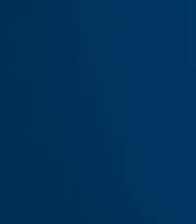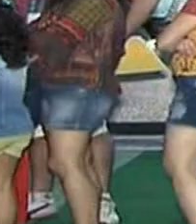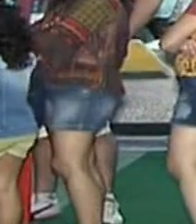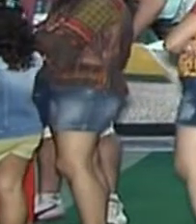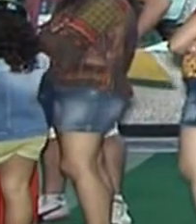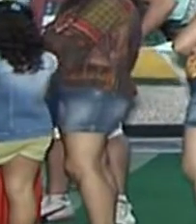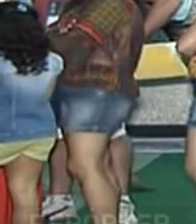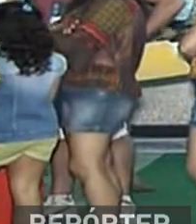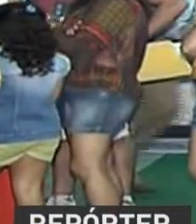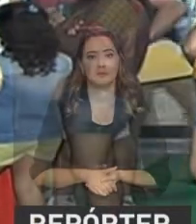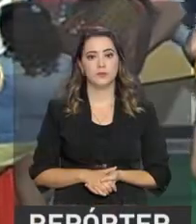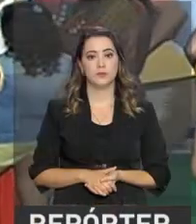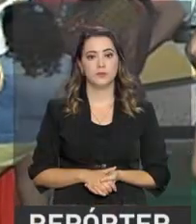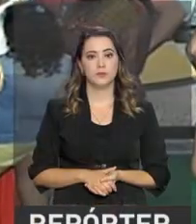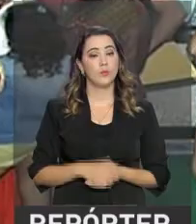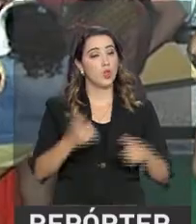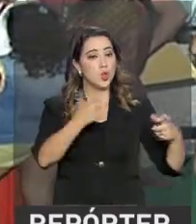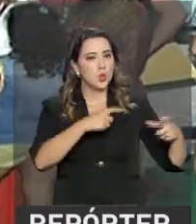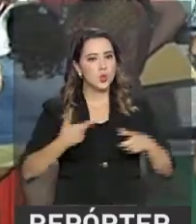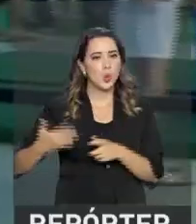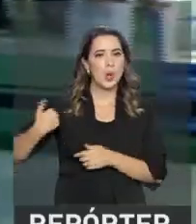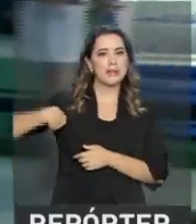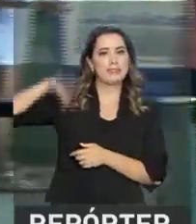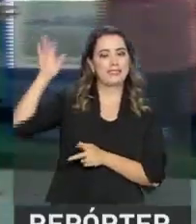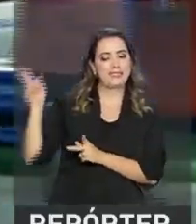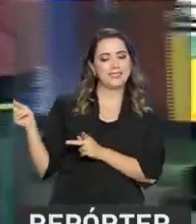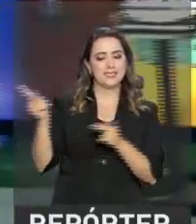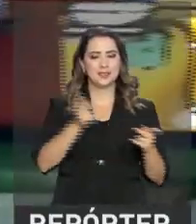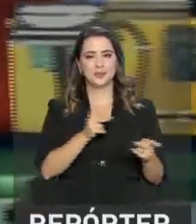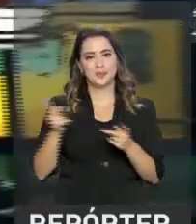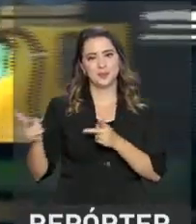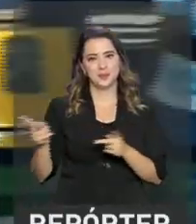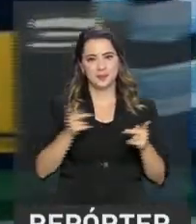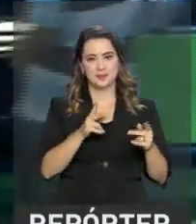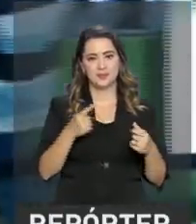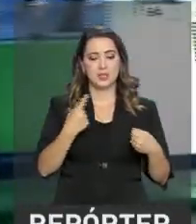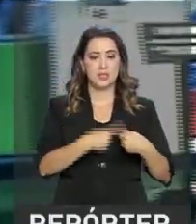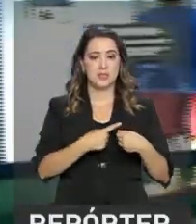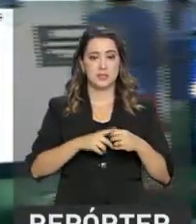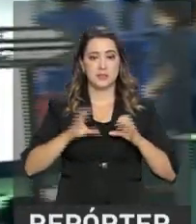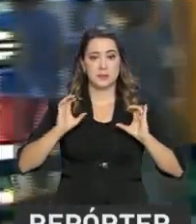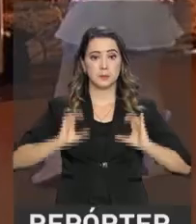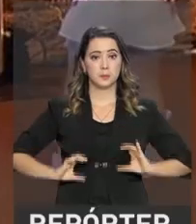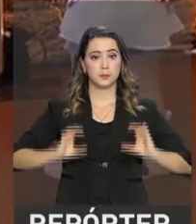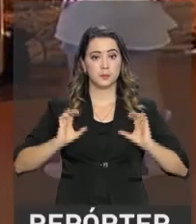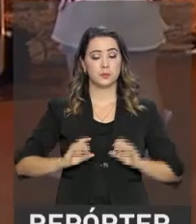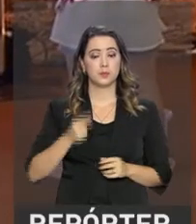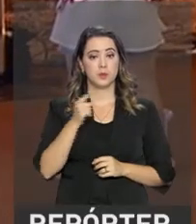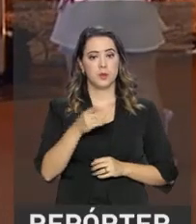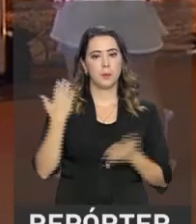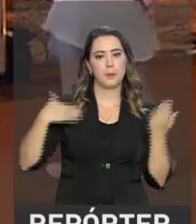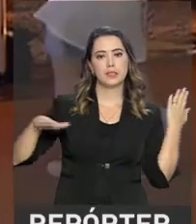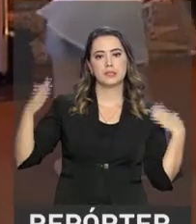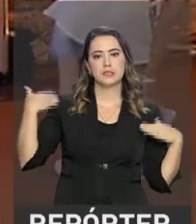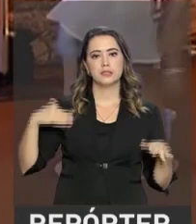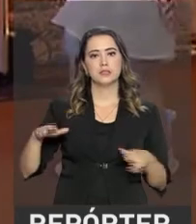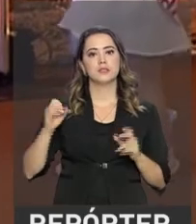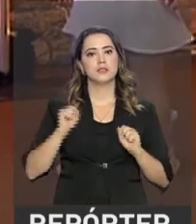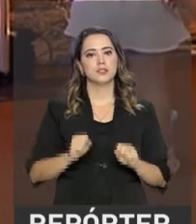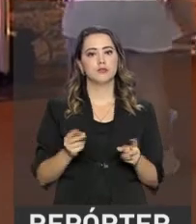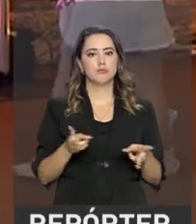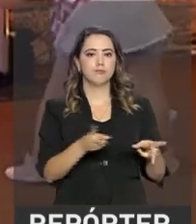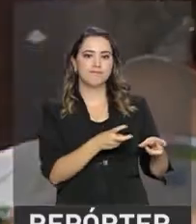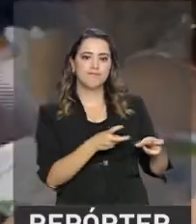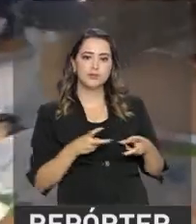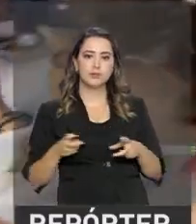um dos espaços mais visitados na vila cidadã é o goe nation um passeio que mexe com as